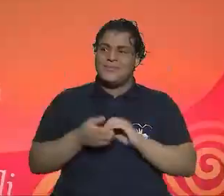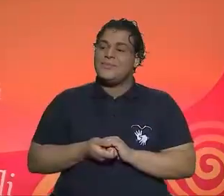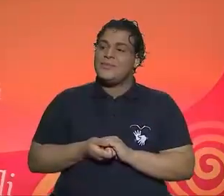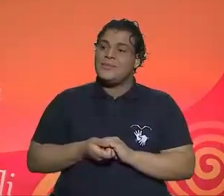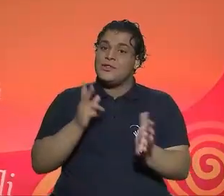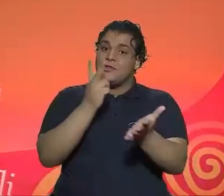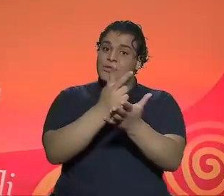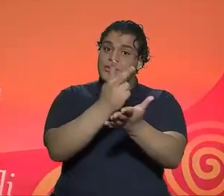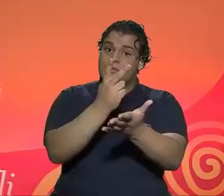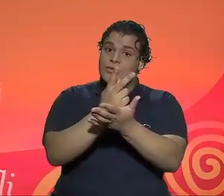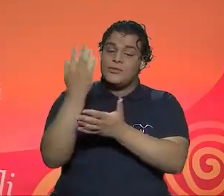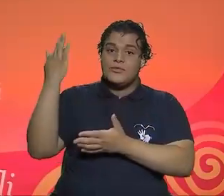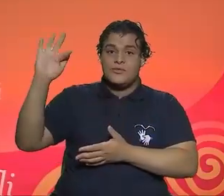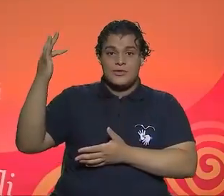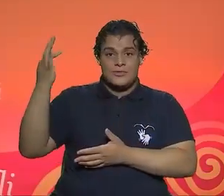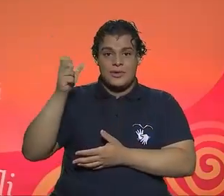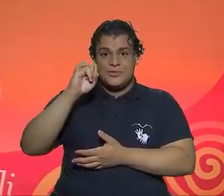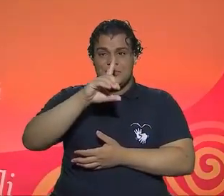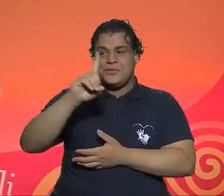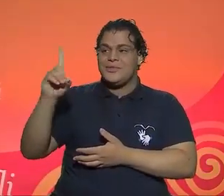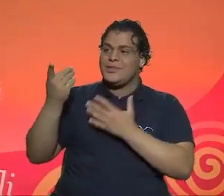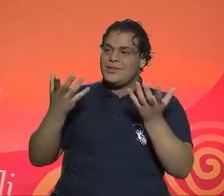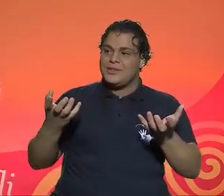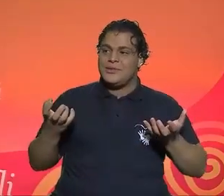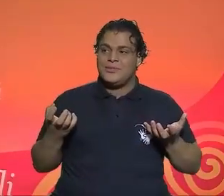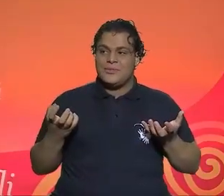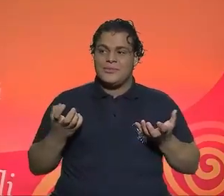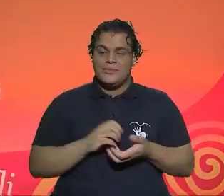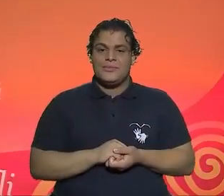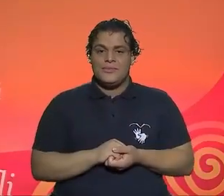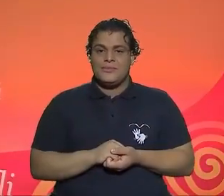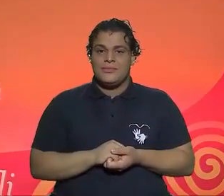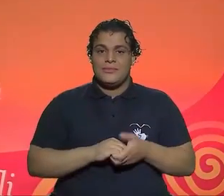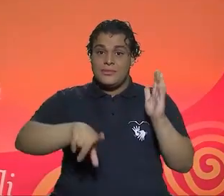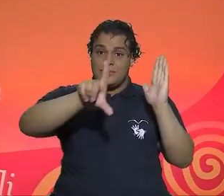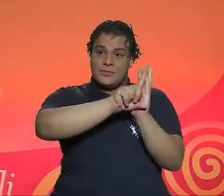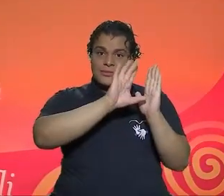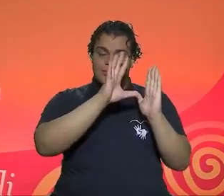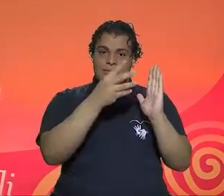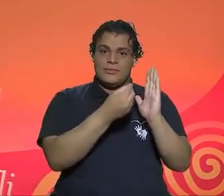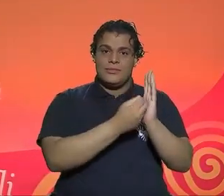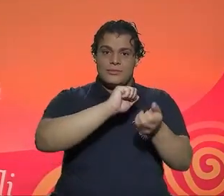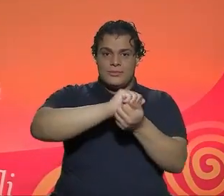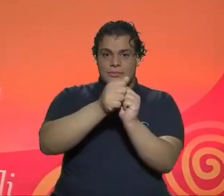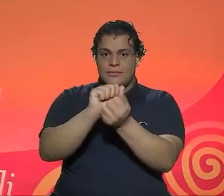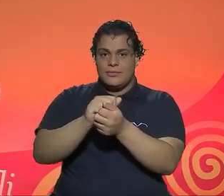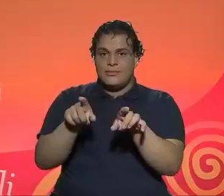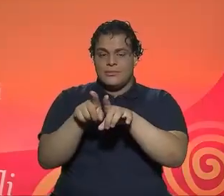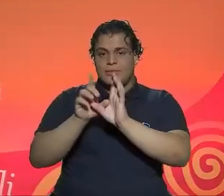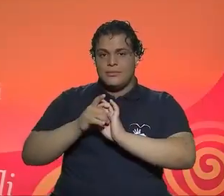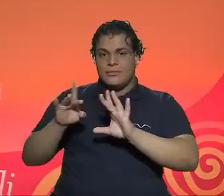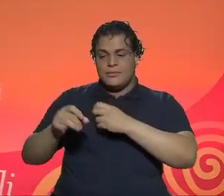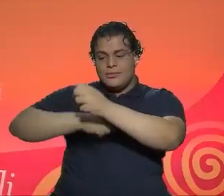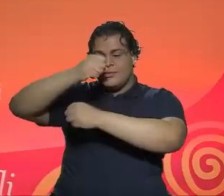vamos dar sequência ao festival, se Deus quiser, e a Lei Rouanet via CBMM permitir, ano